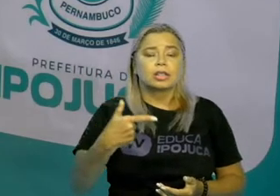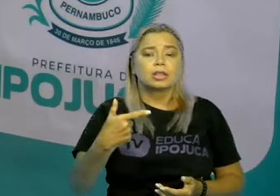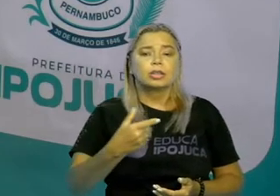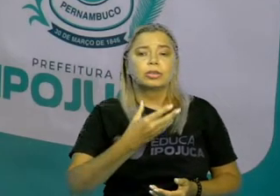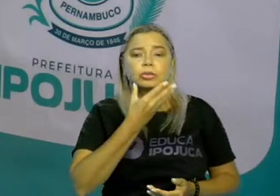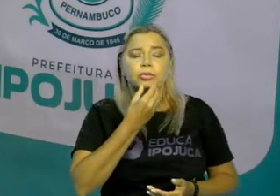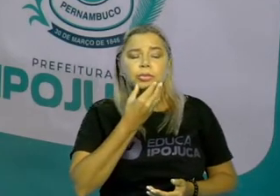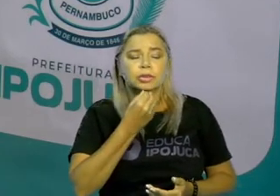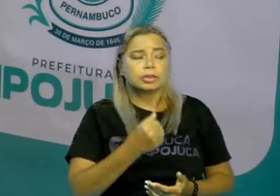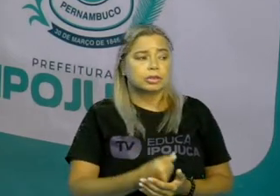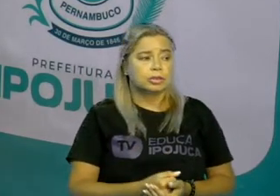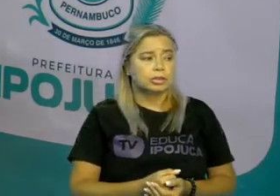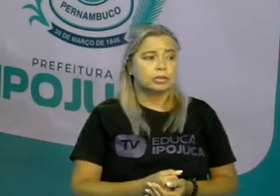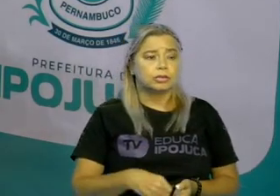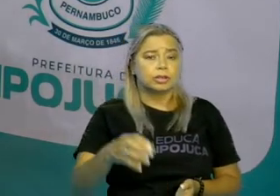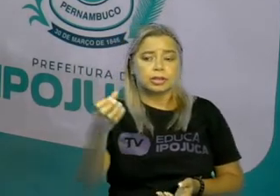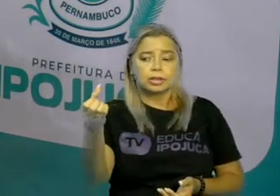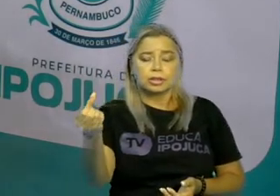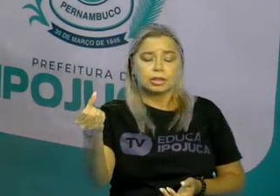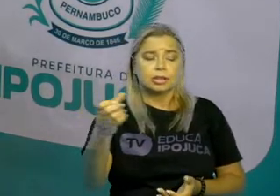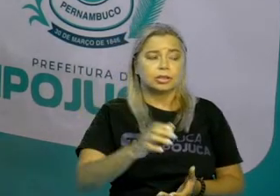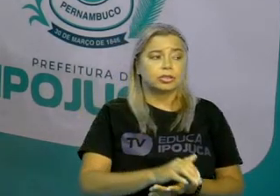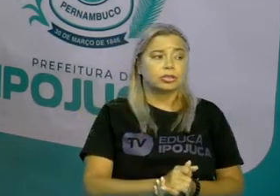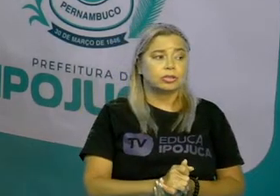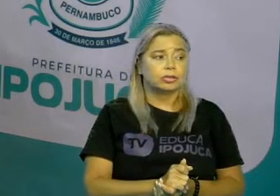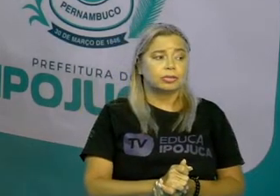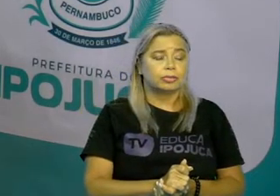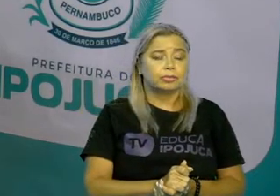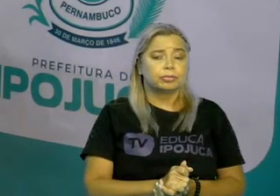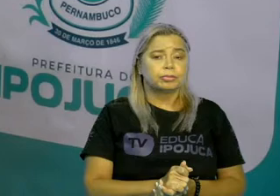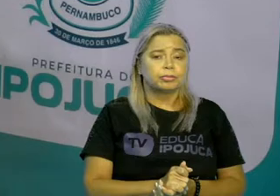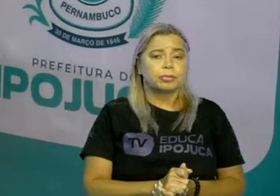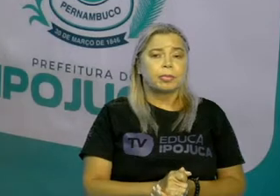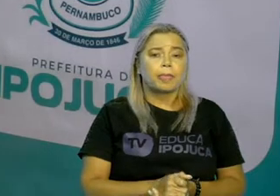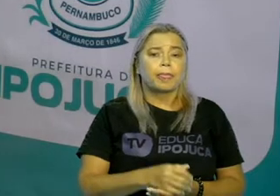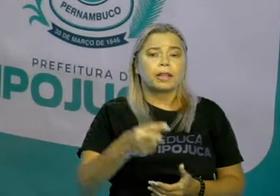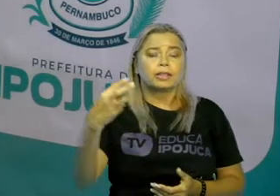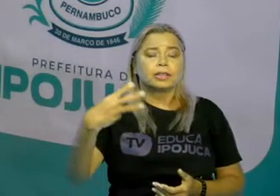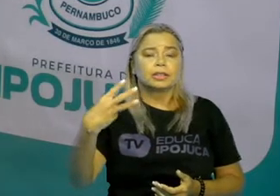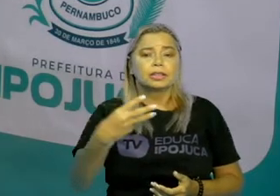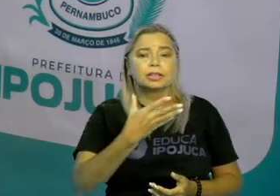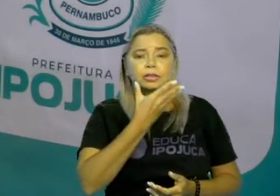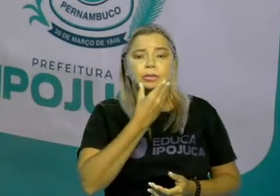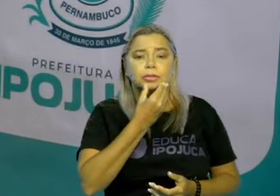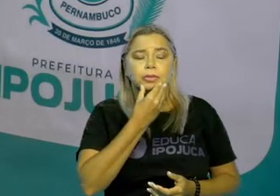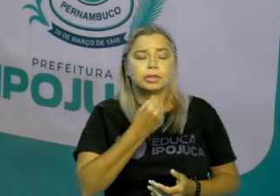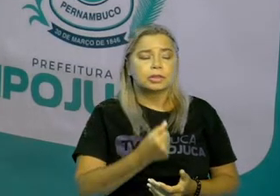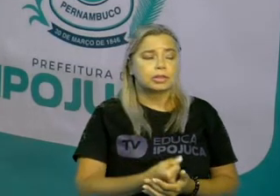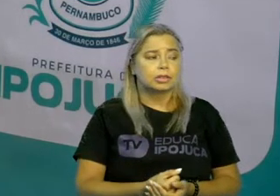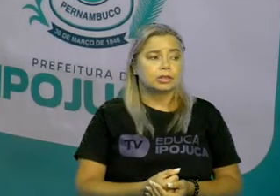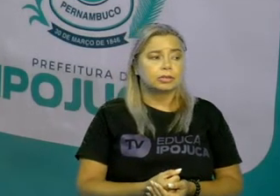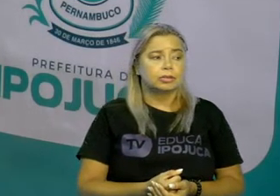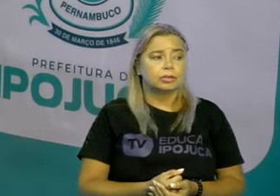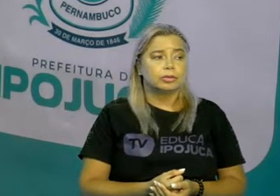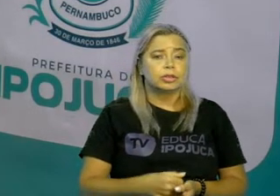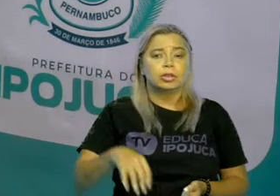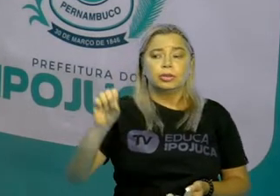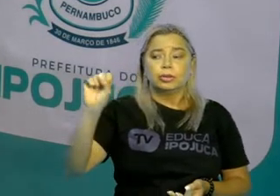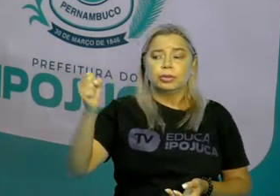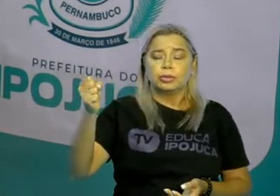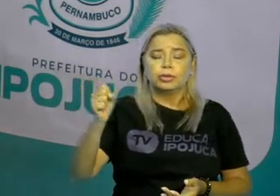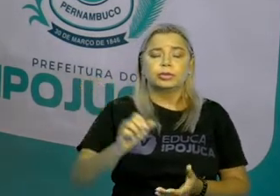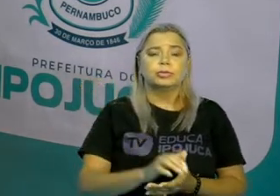4, 6. E Gabriel, 2, 4, 6,